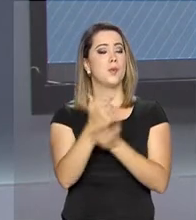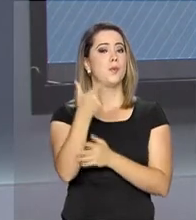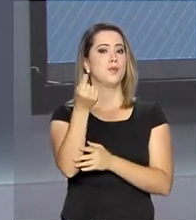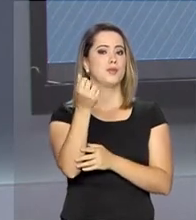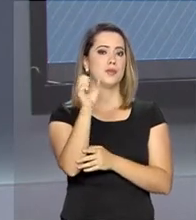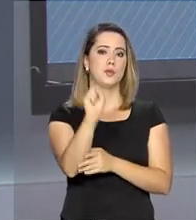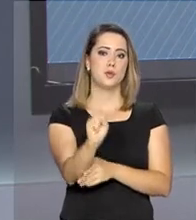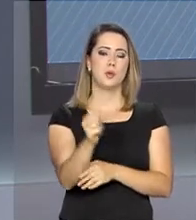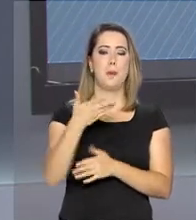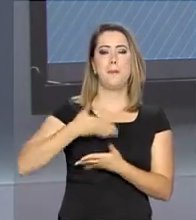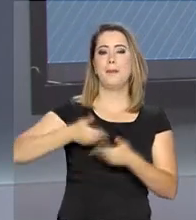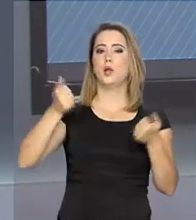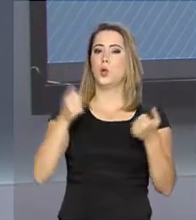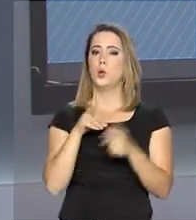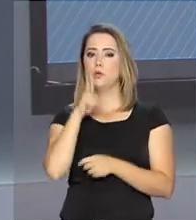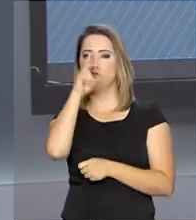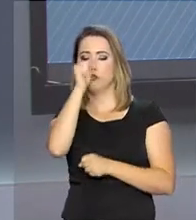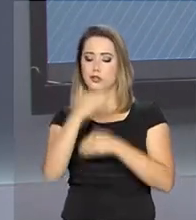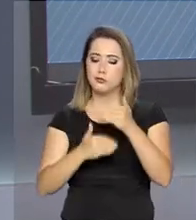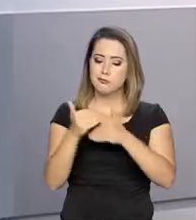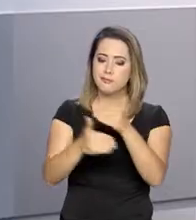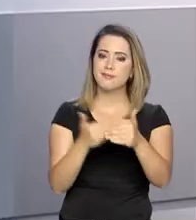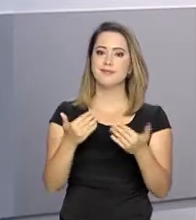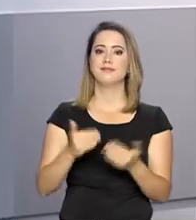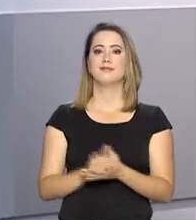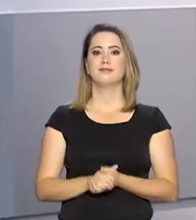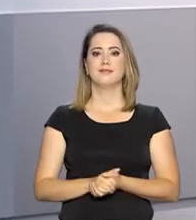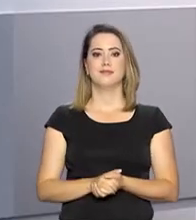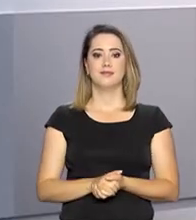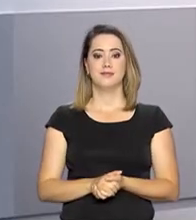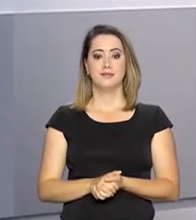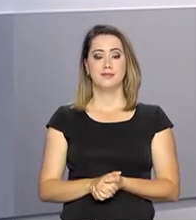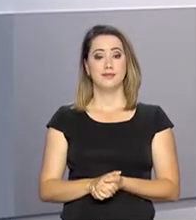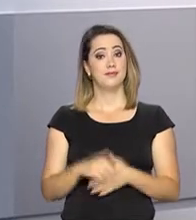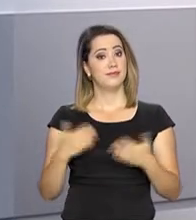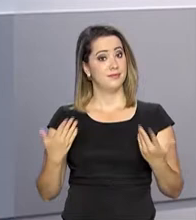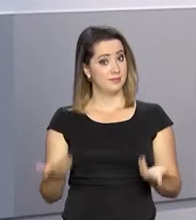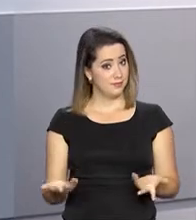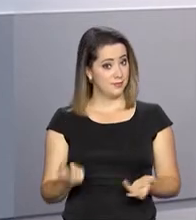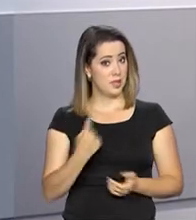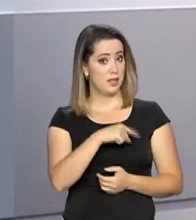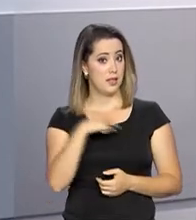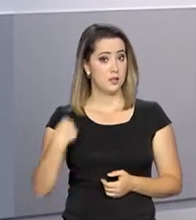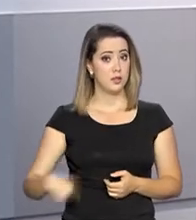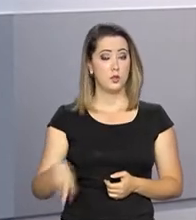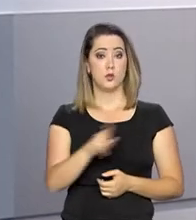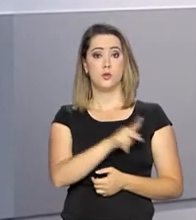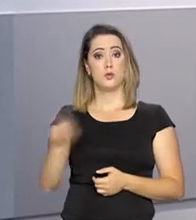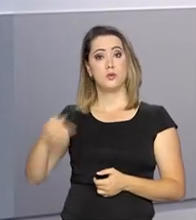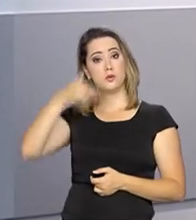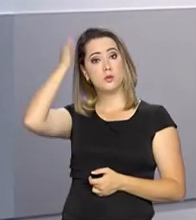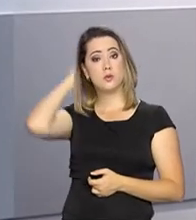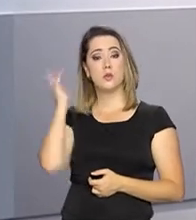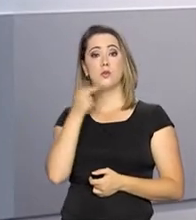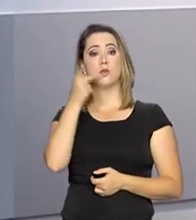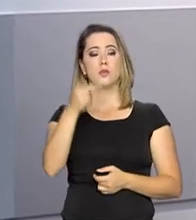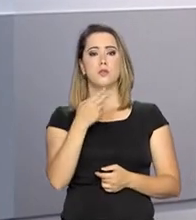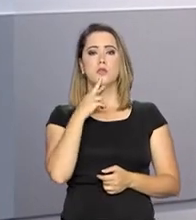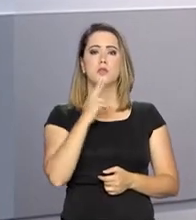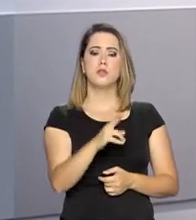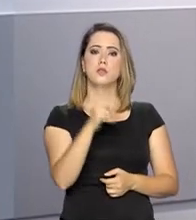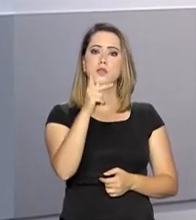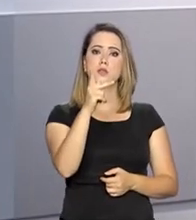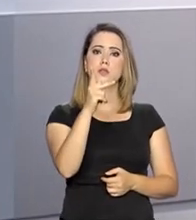no ritmo forte e constante e na china o presidente michel temer comentou o resultado